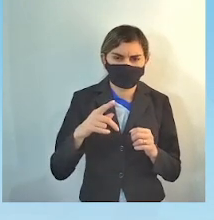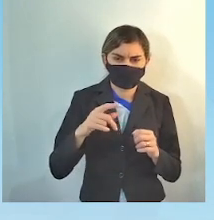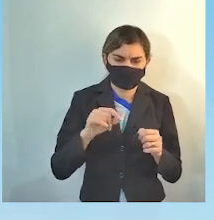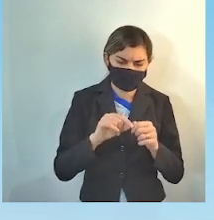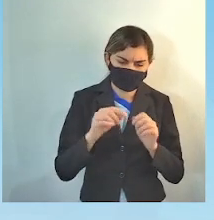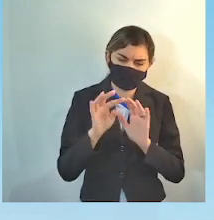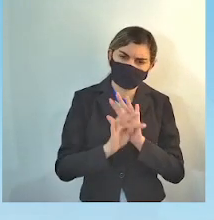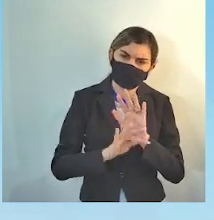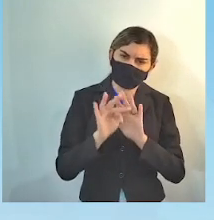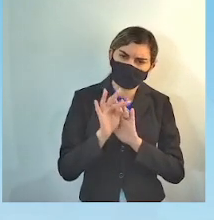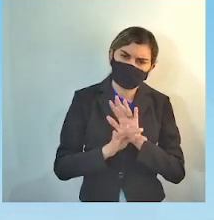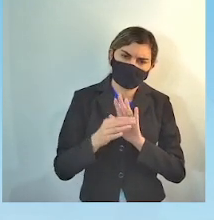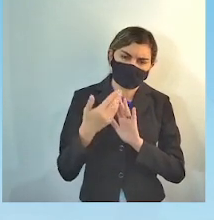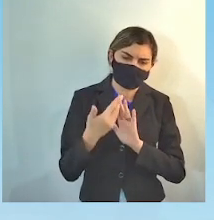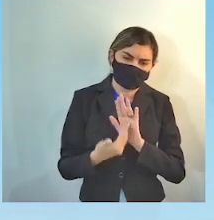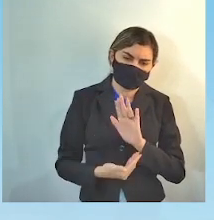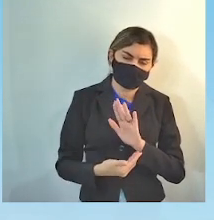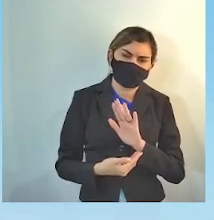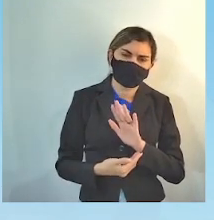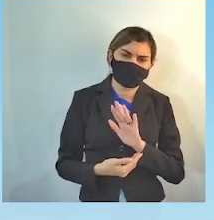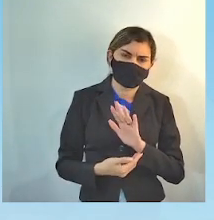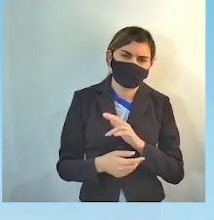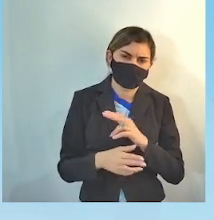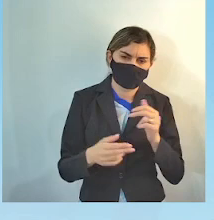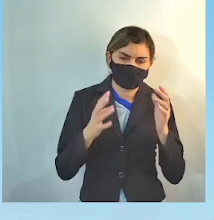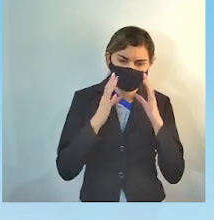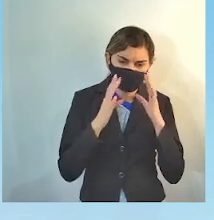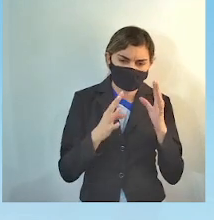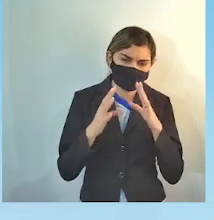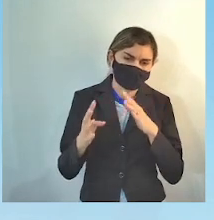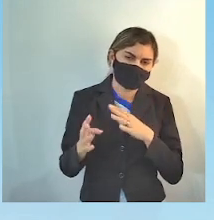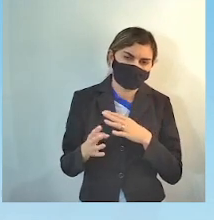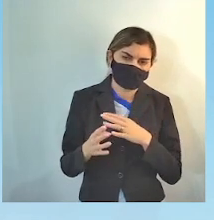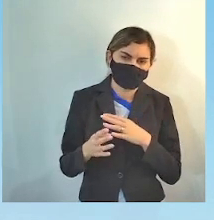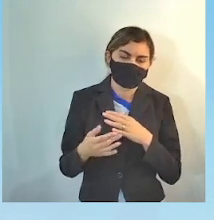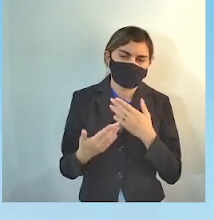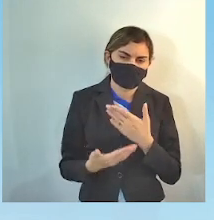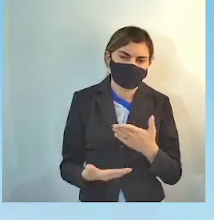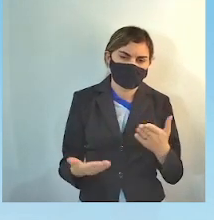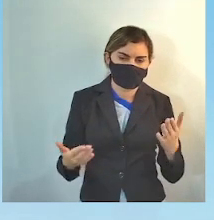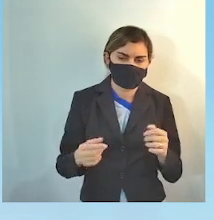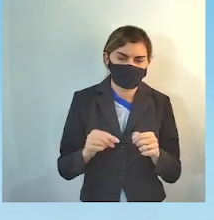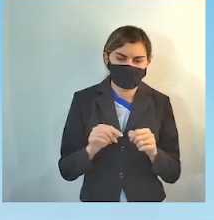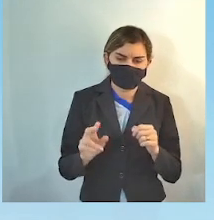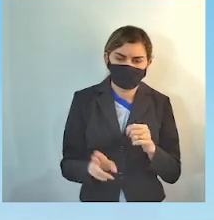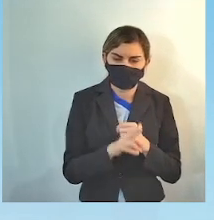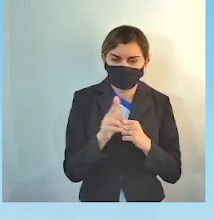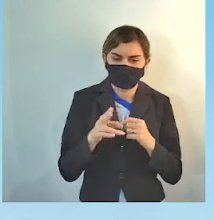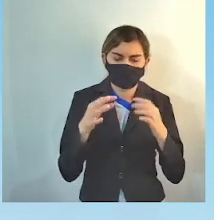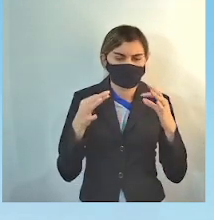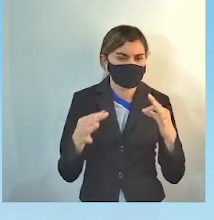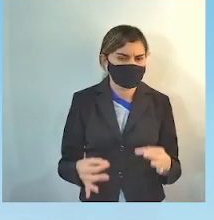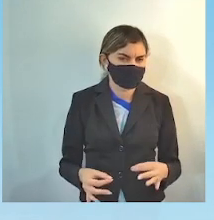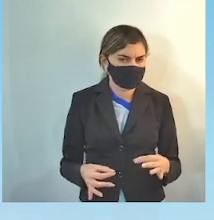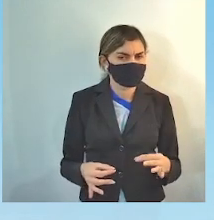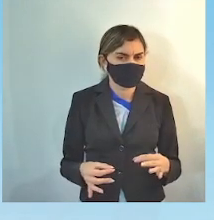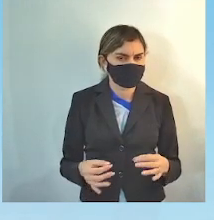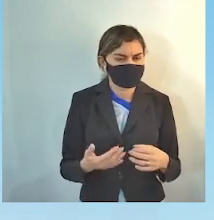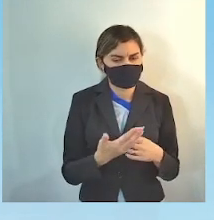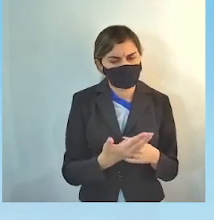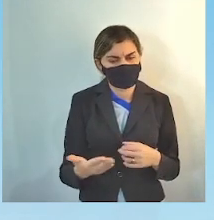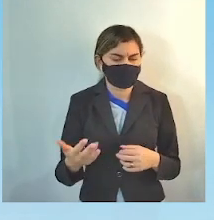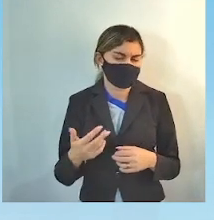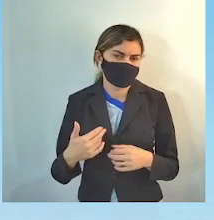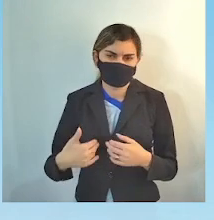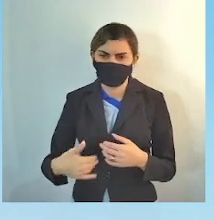produzir textos em inglês, você tem que prestar muita atenção nisso. Para fazer o uso correto, certo? Você